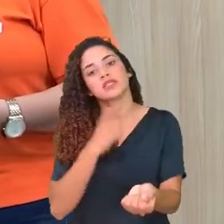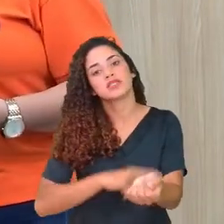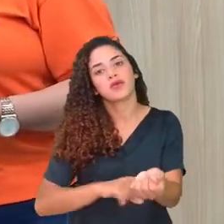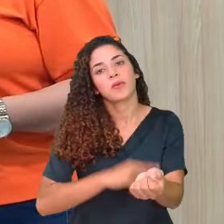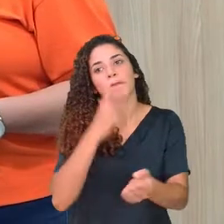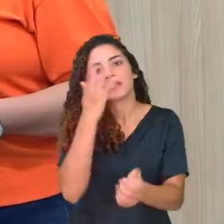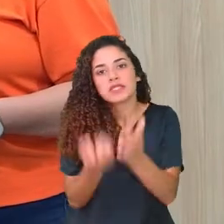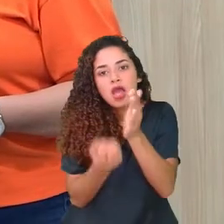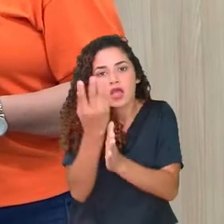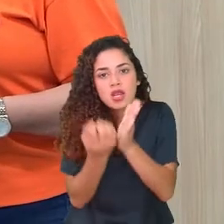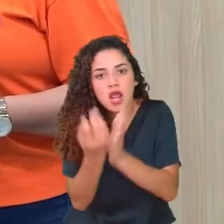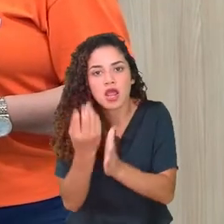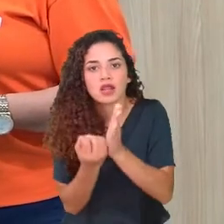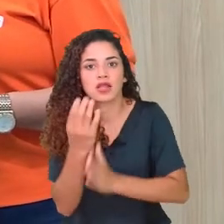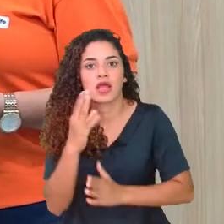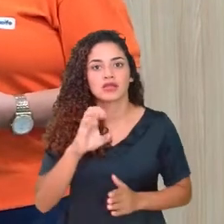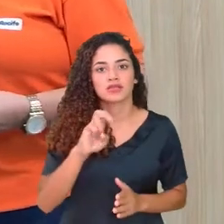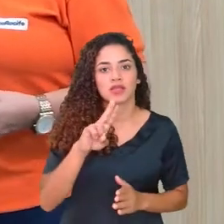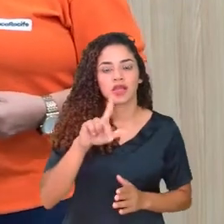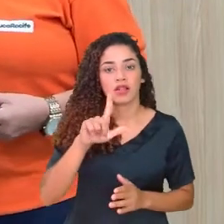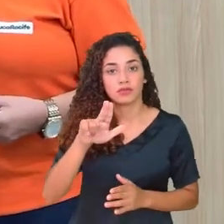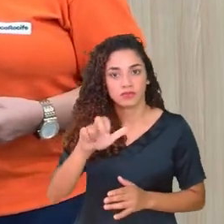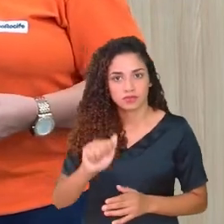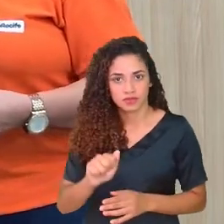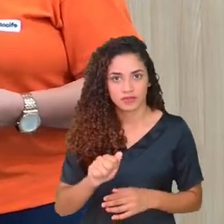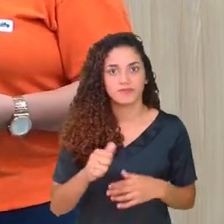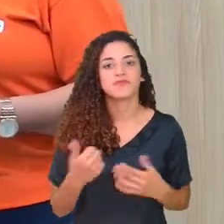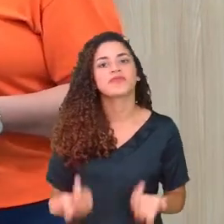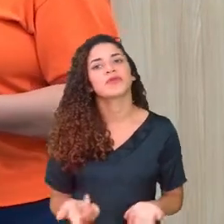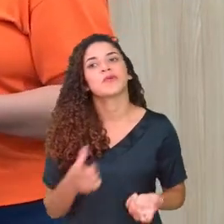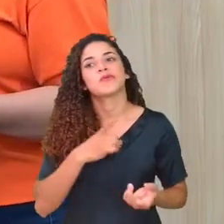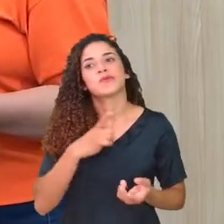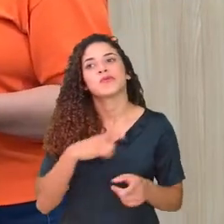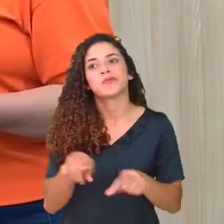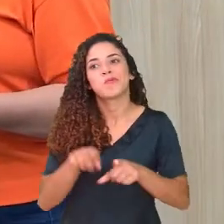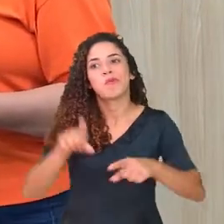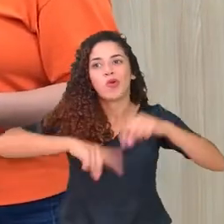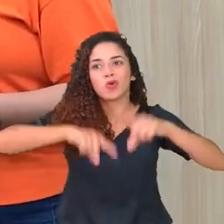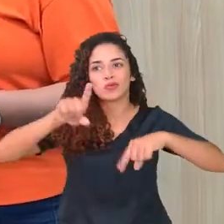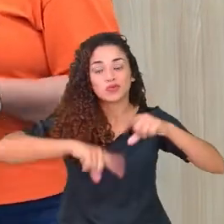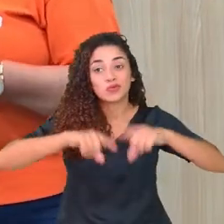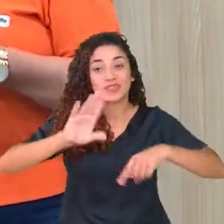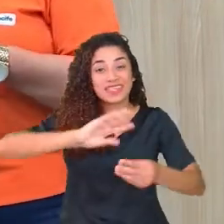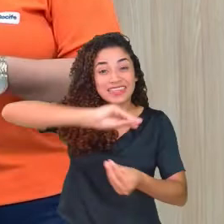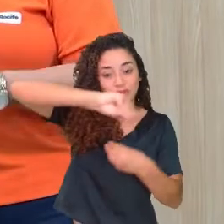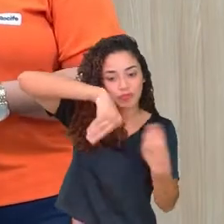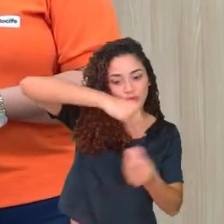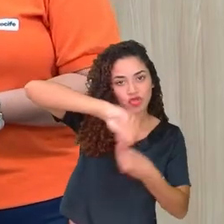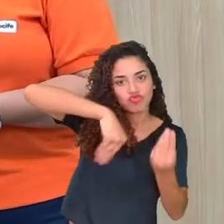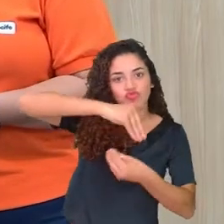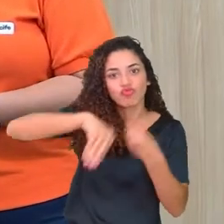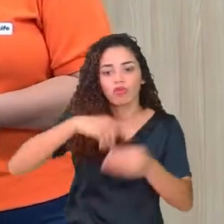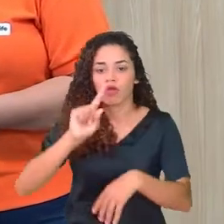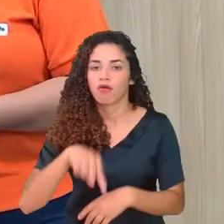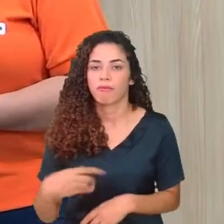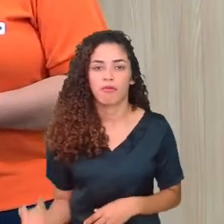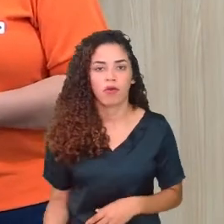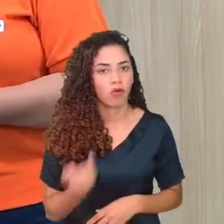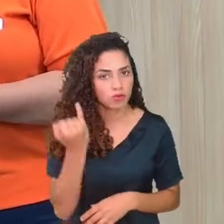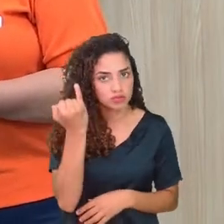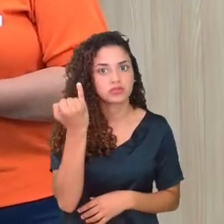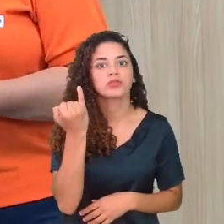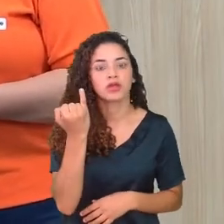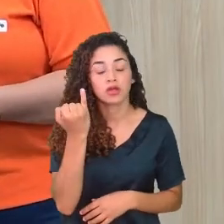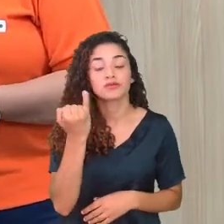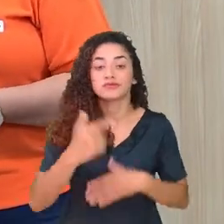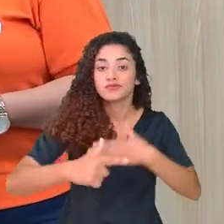de células sanguíneas. E aqui nós temos o produto. E esse produto tem uma composição, e uma composição importante, né,